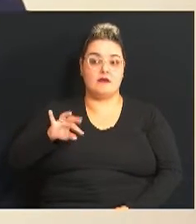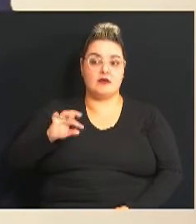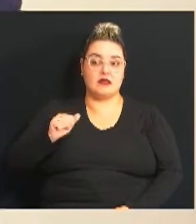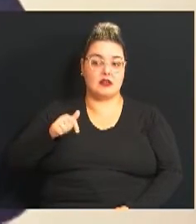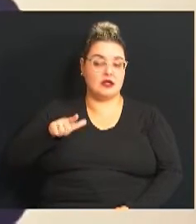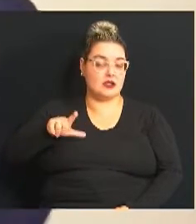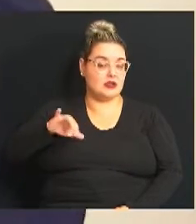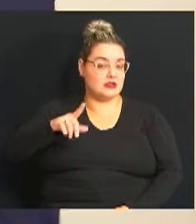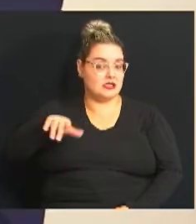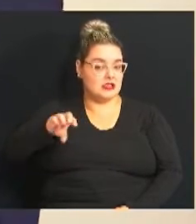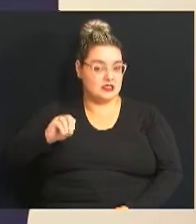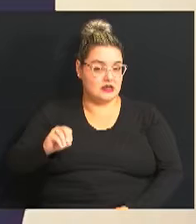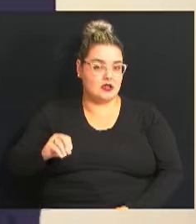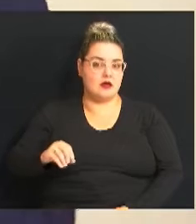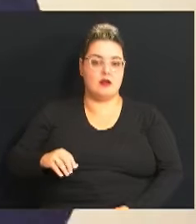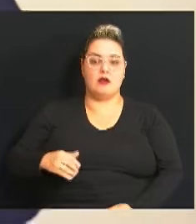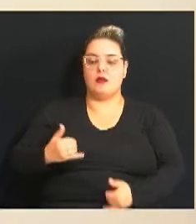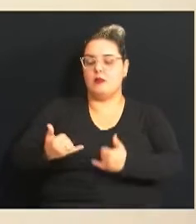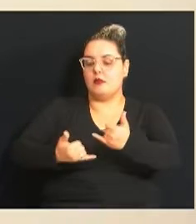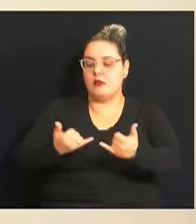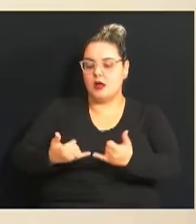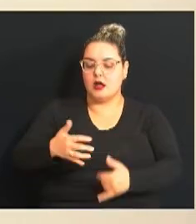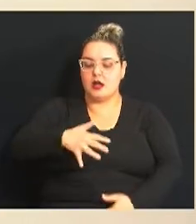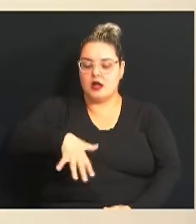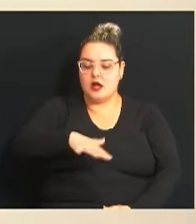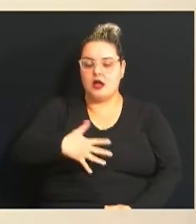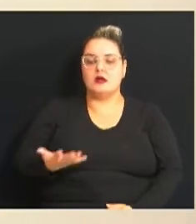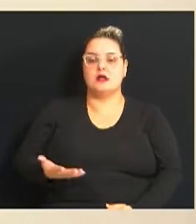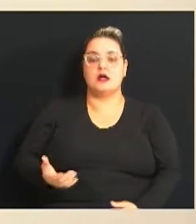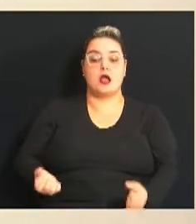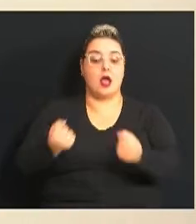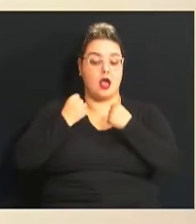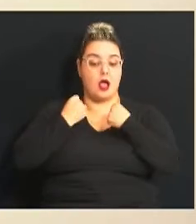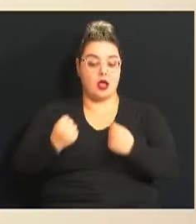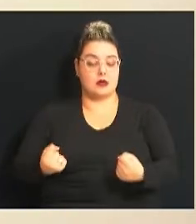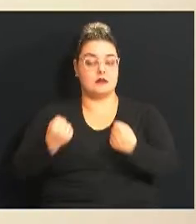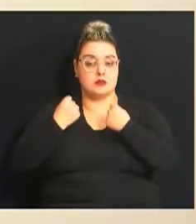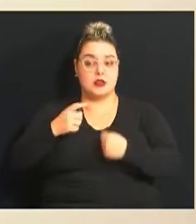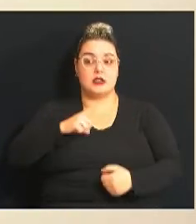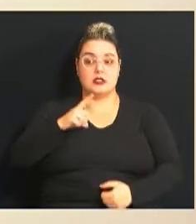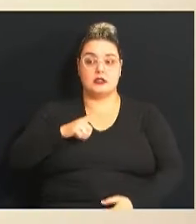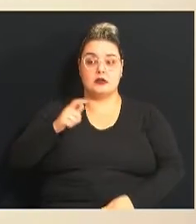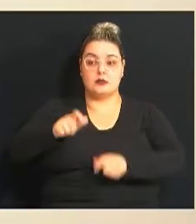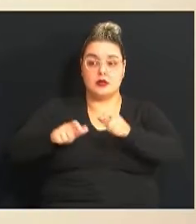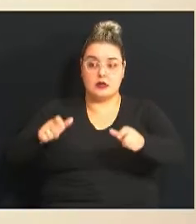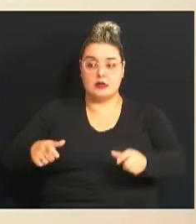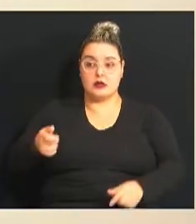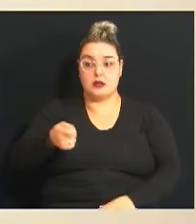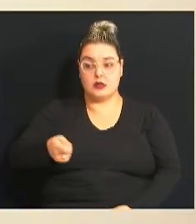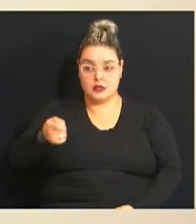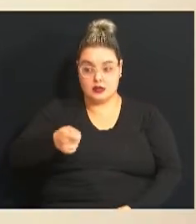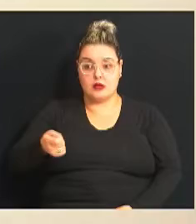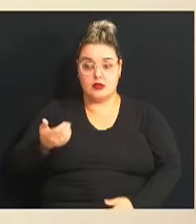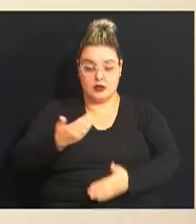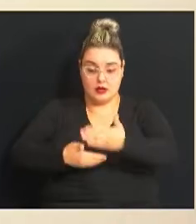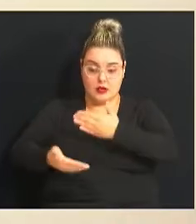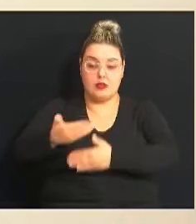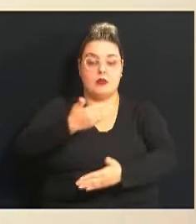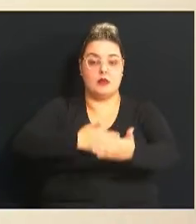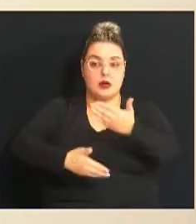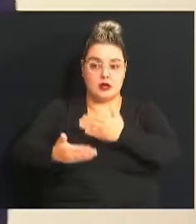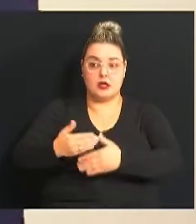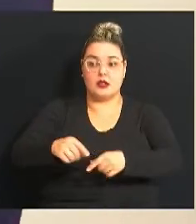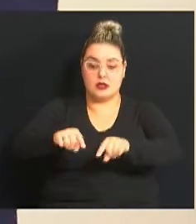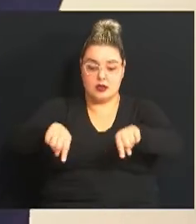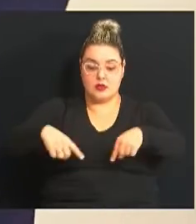colocar academia ao ar livre. Nós vamos ter também um espaço ali para as pessoas da associação a compartilhar, né? Que seria um salão